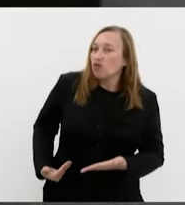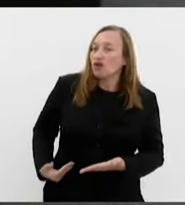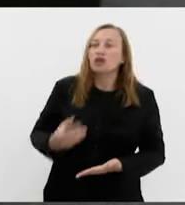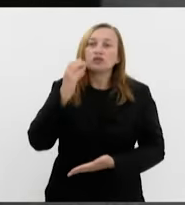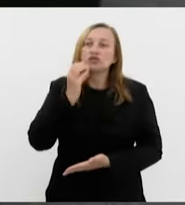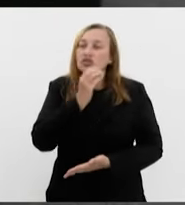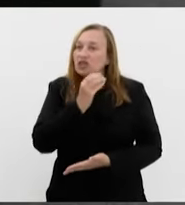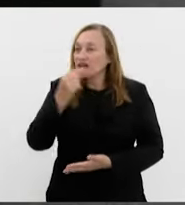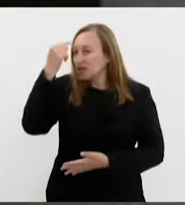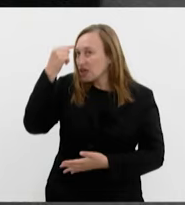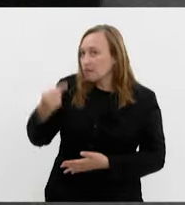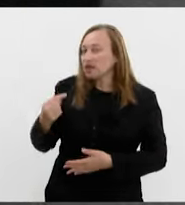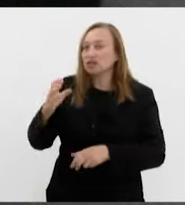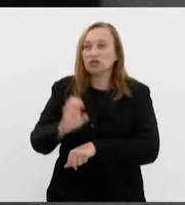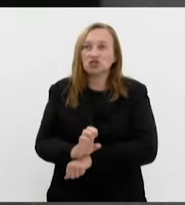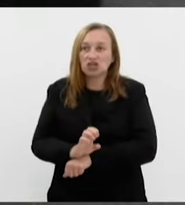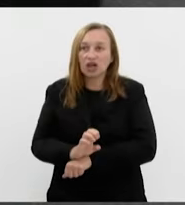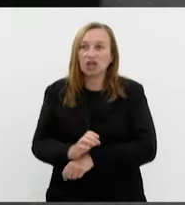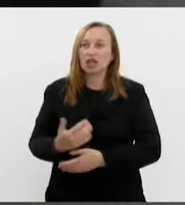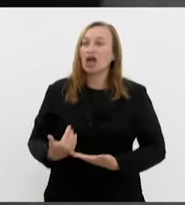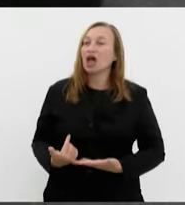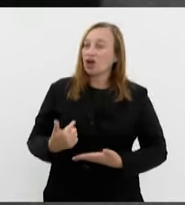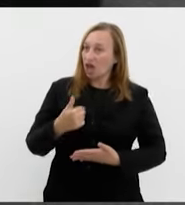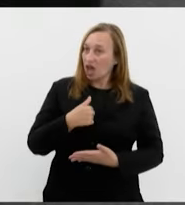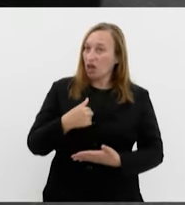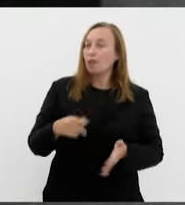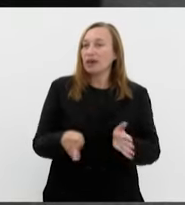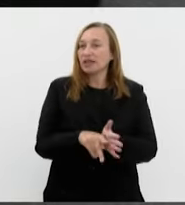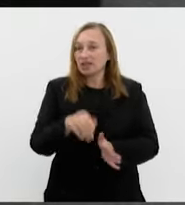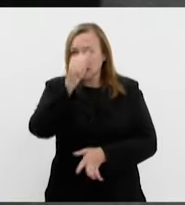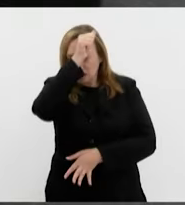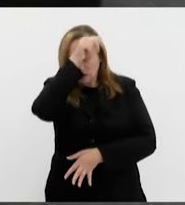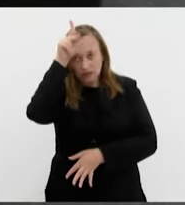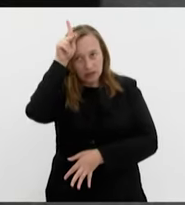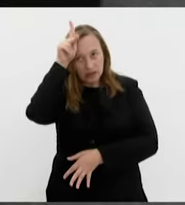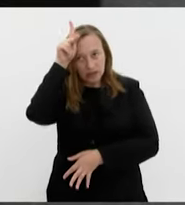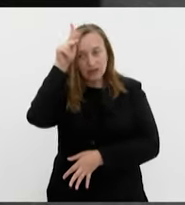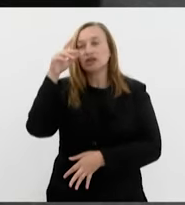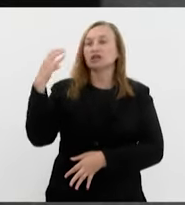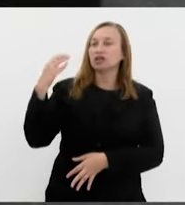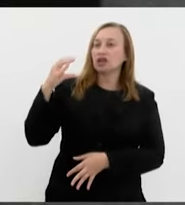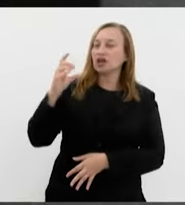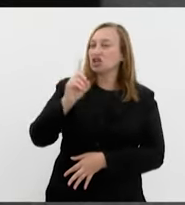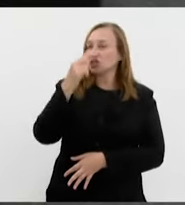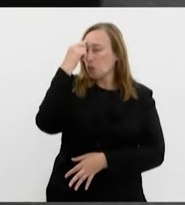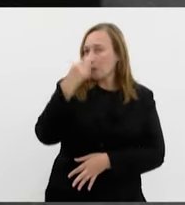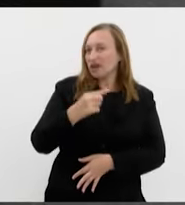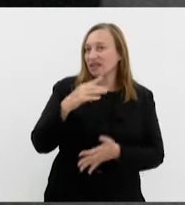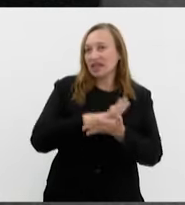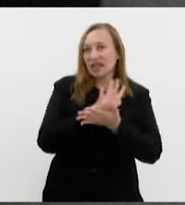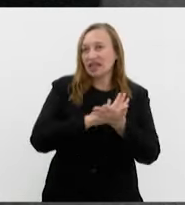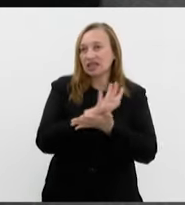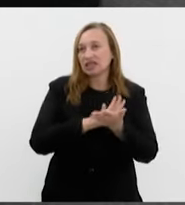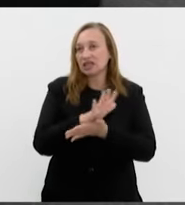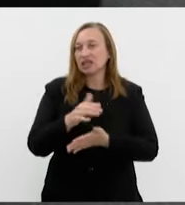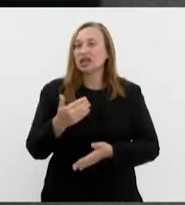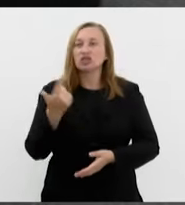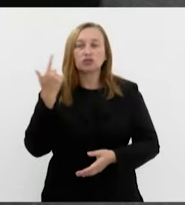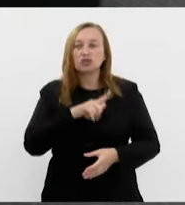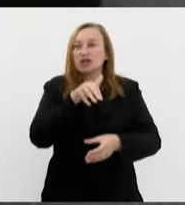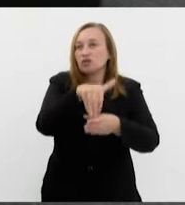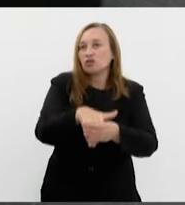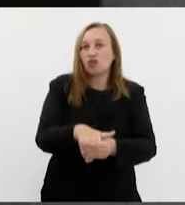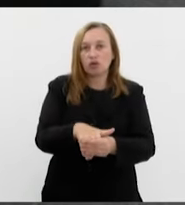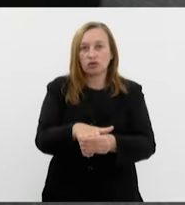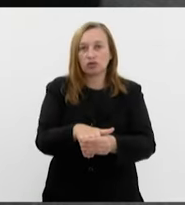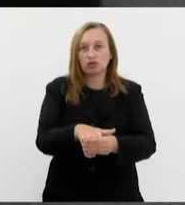Niterói, a qual faço parte da prefeitura de Niterói, junto com o Rodrigo, com o Axel Grael, a gente não é dono de nada, não. A gente ganha no voto. A